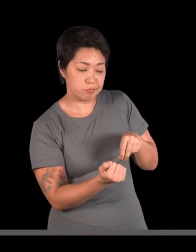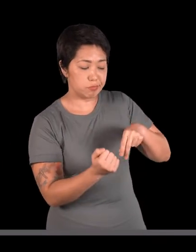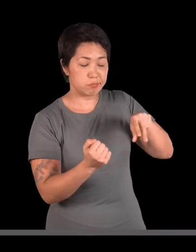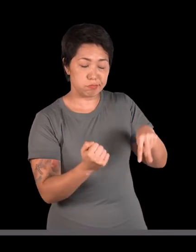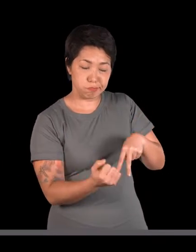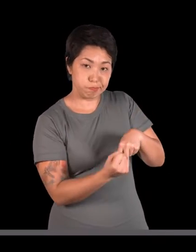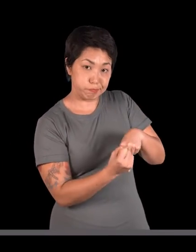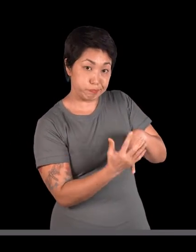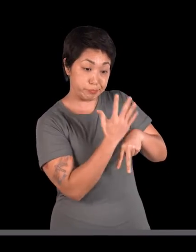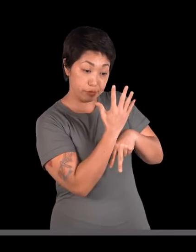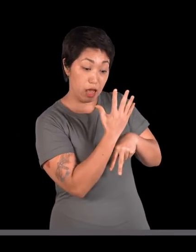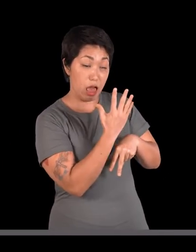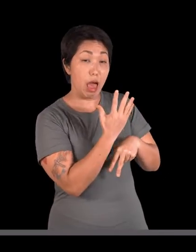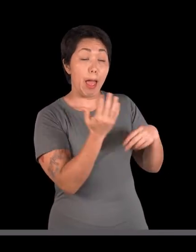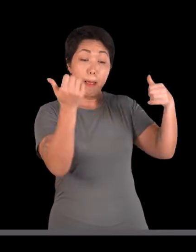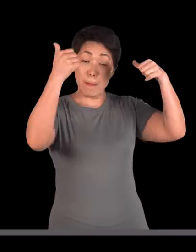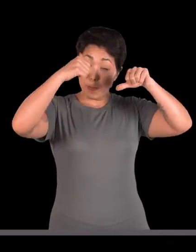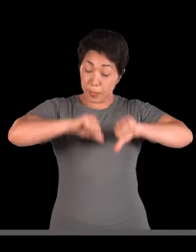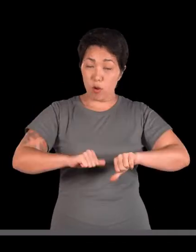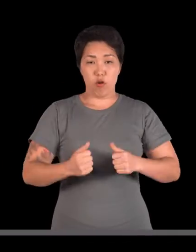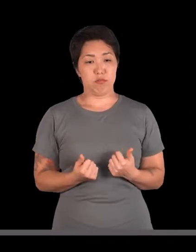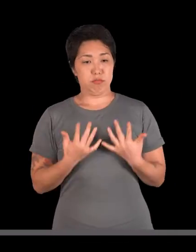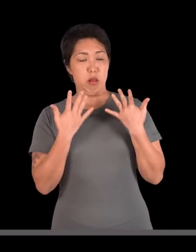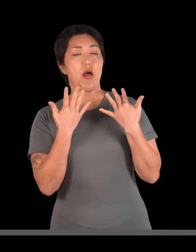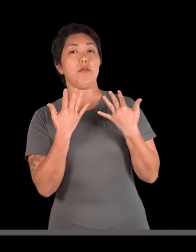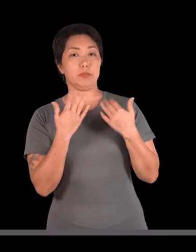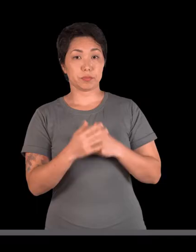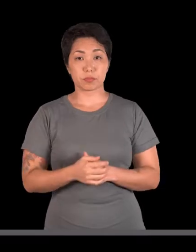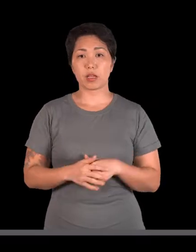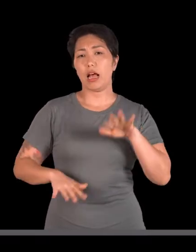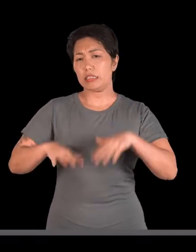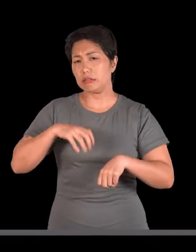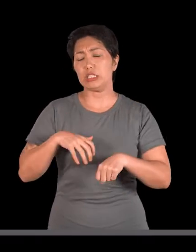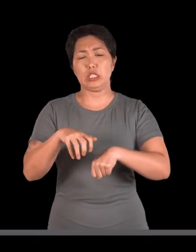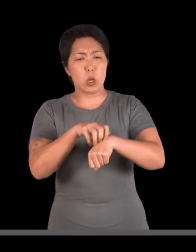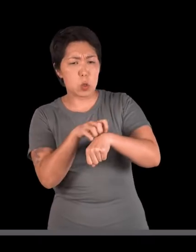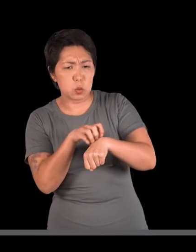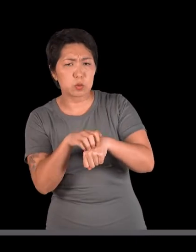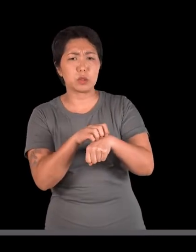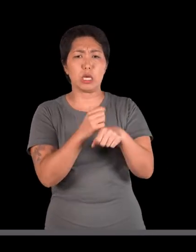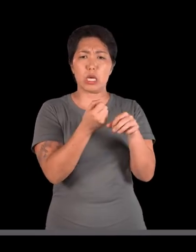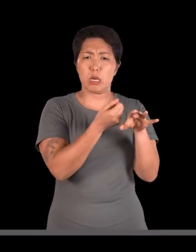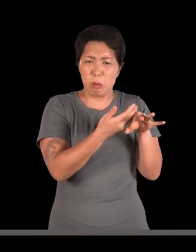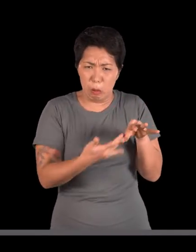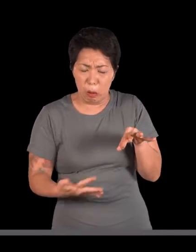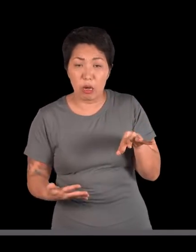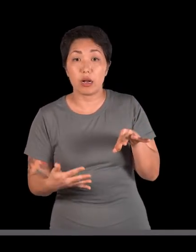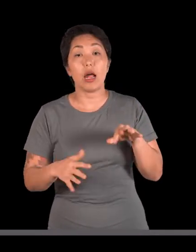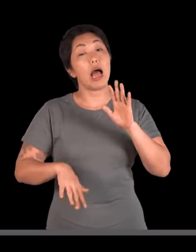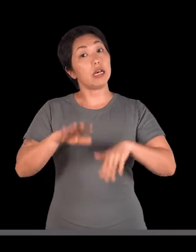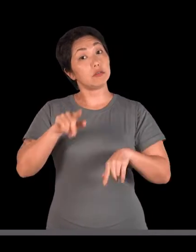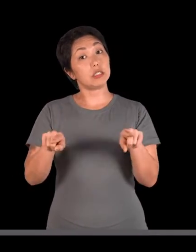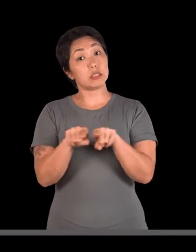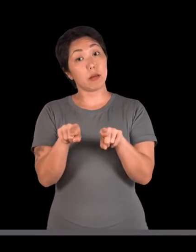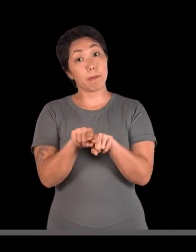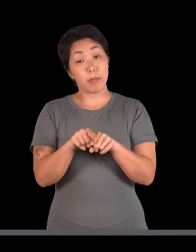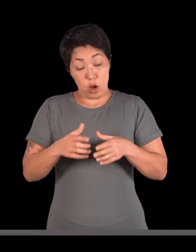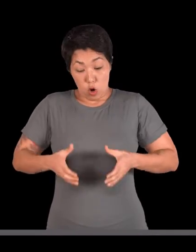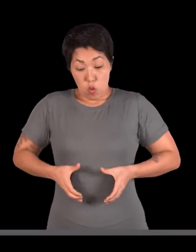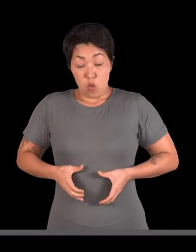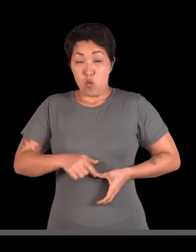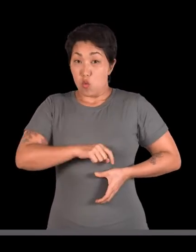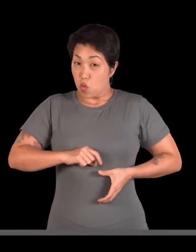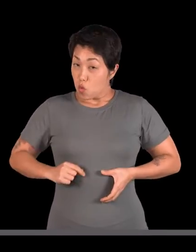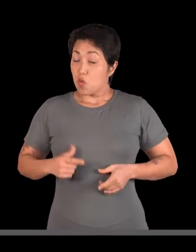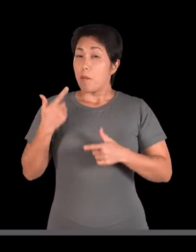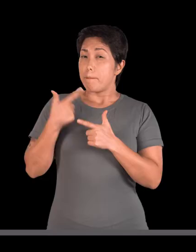desenvolvendo, podendo agravar os sintomas da tricomoníase. Levando a muita coceira, pus, a problemas no útero, no caso de